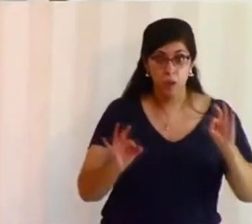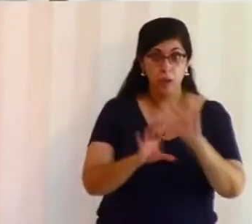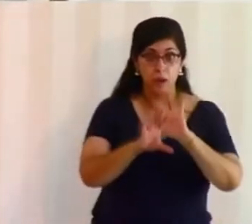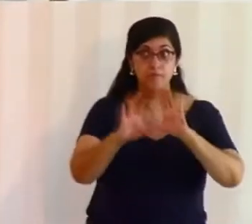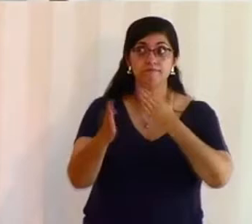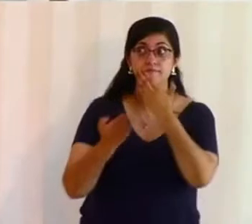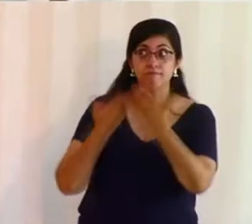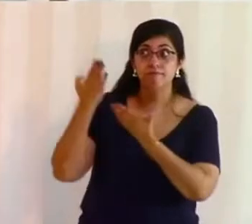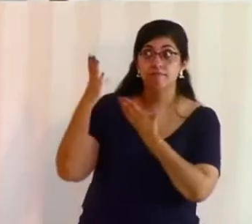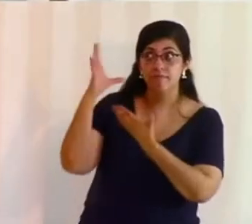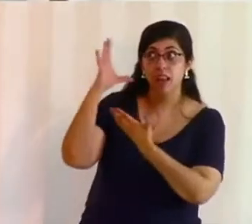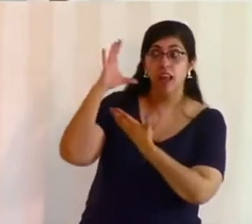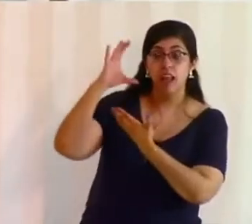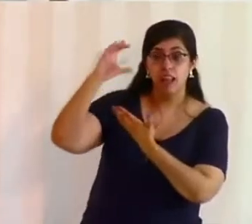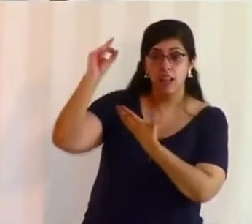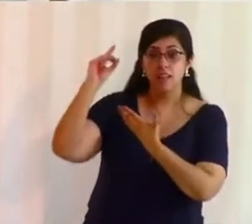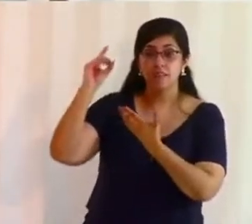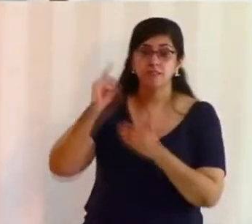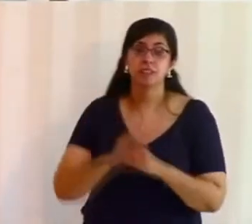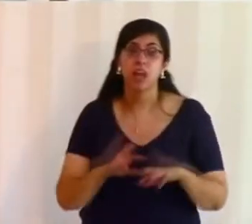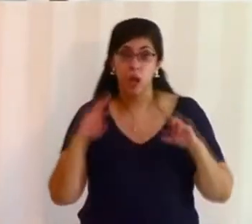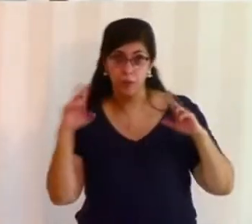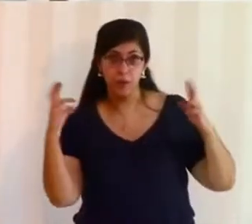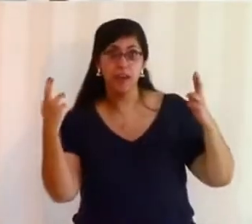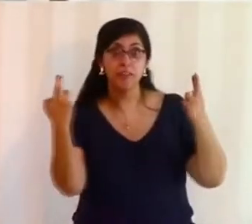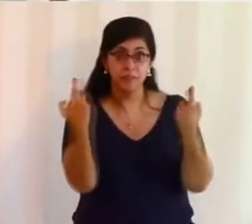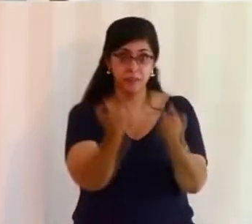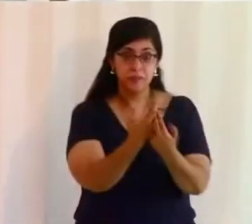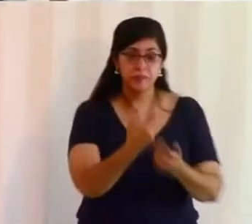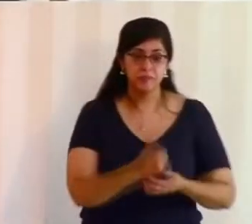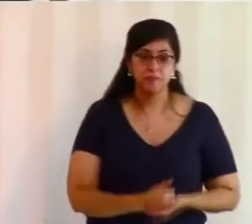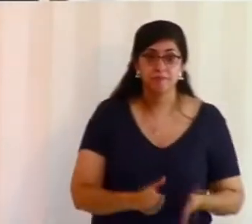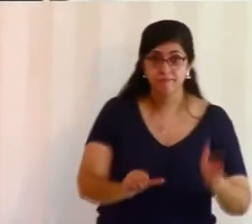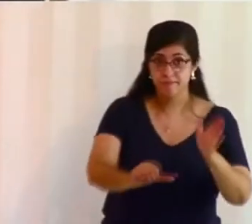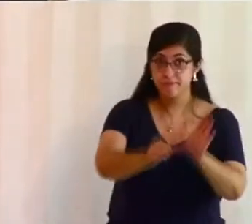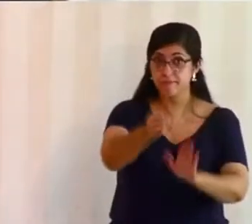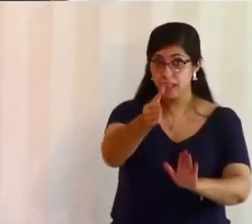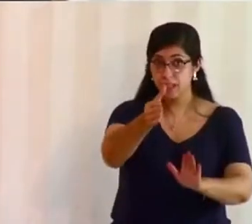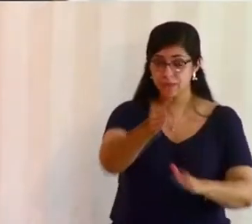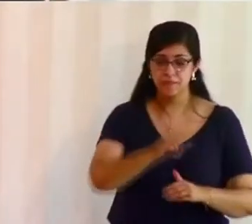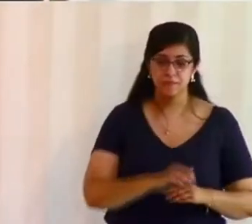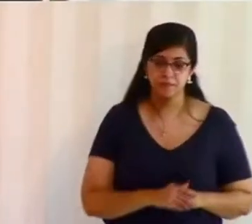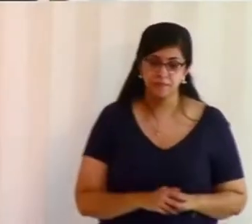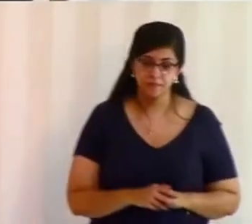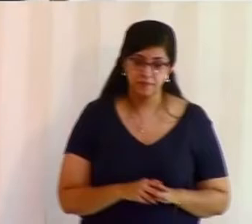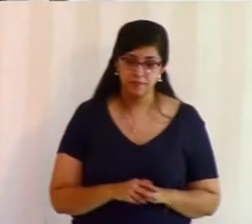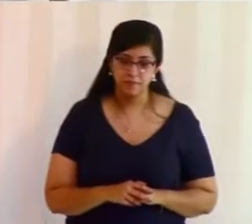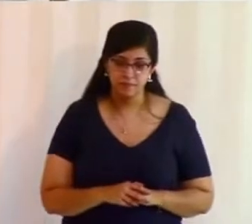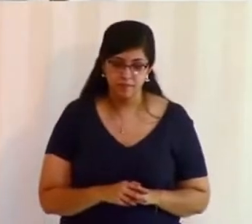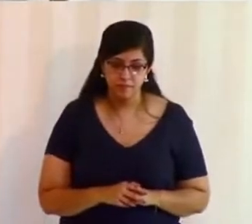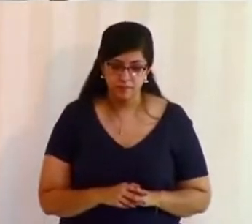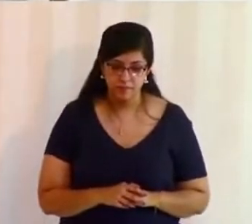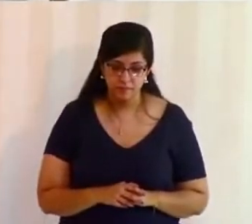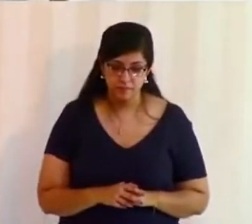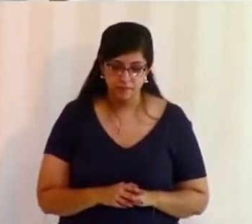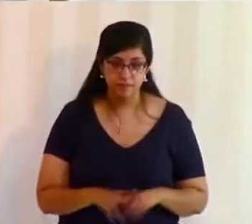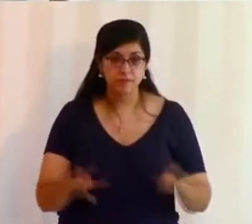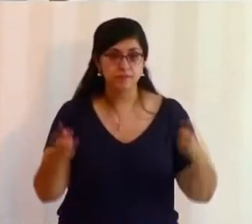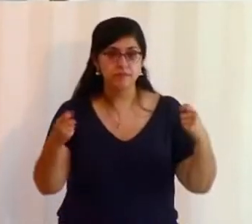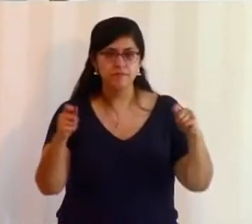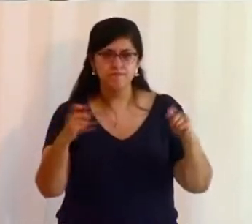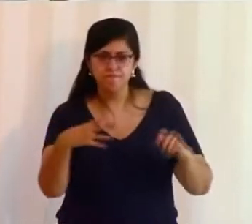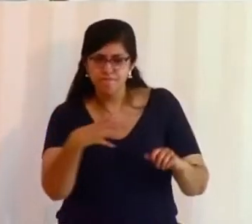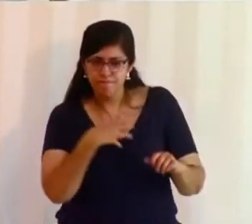servir ao Senhor na sua obra, no seu reino, na sua seara, em primeiro lugar, como já vimos, ele precisa ter sensibilidade para